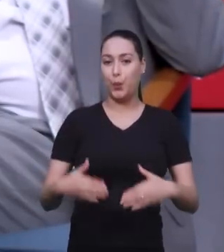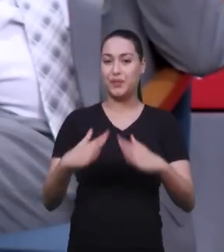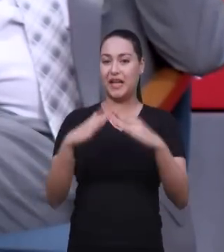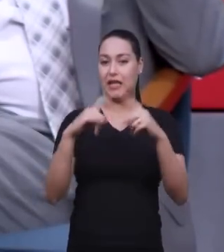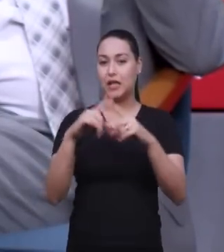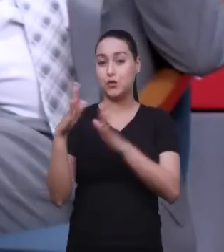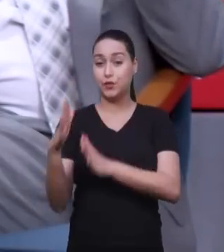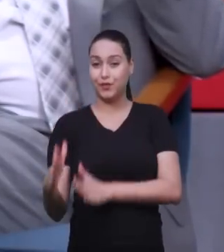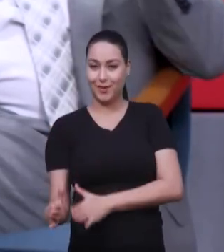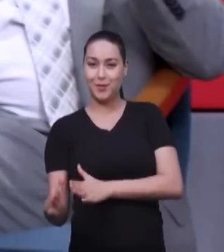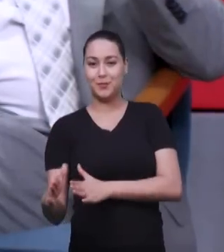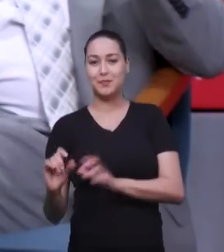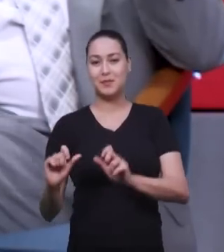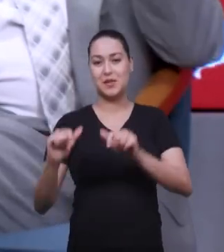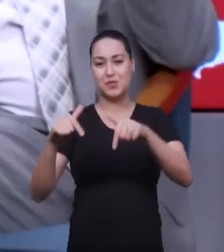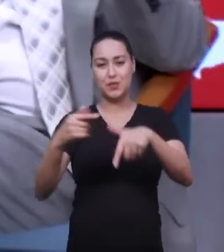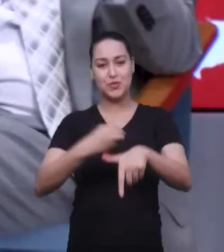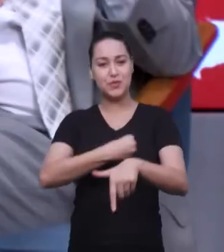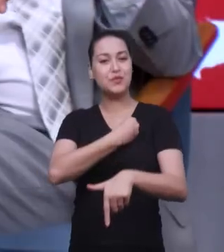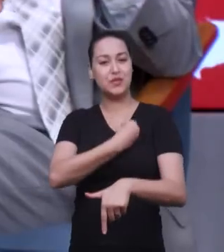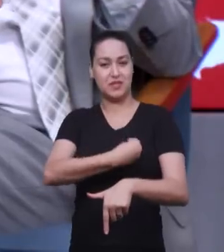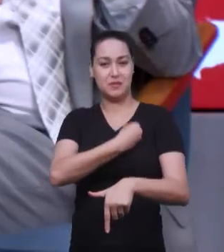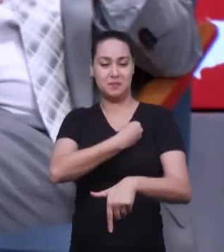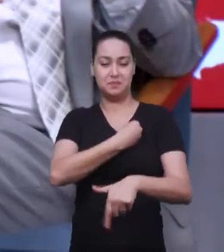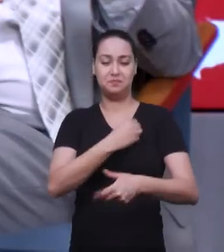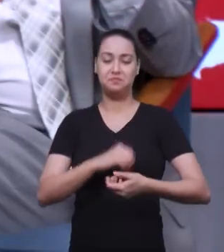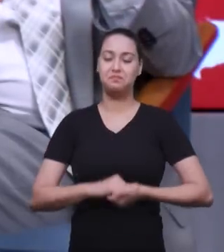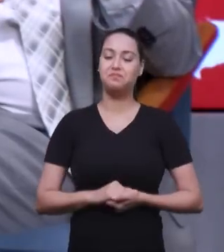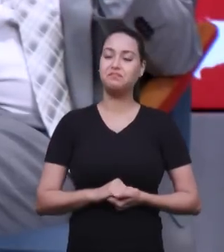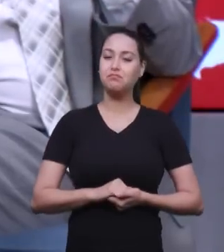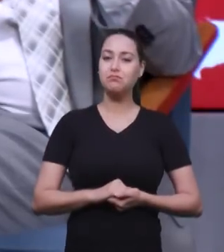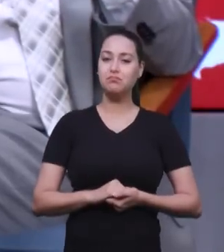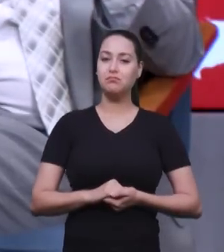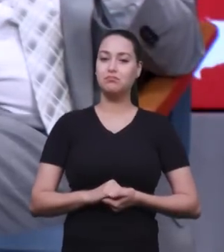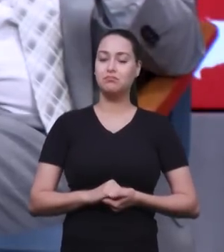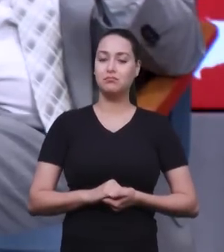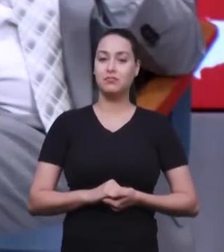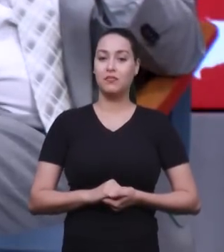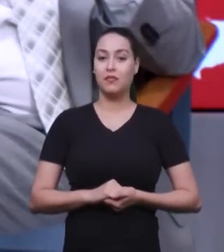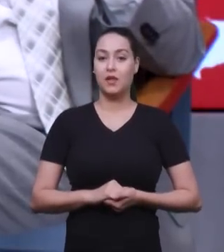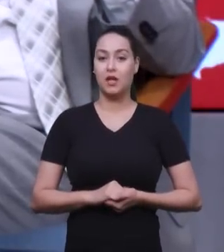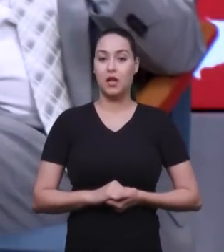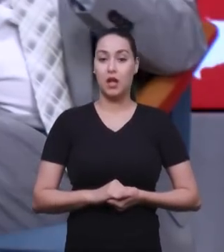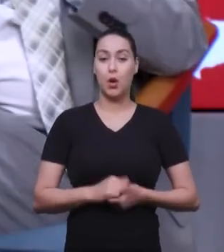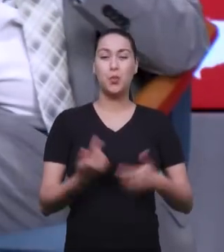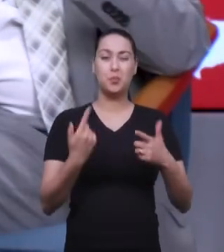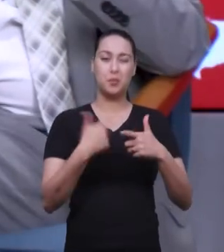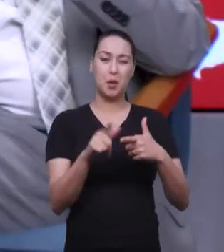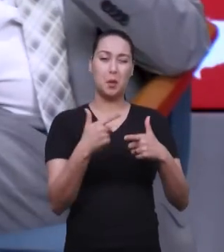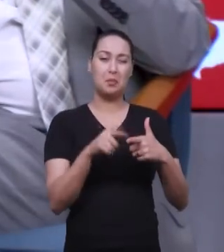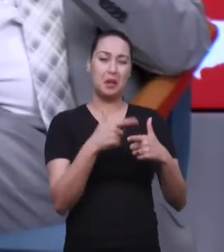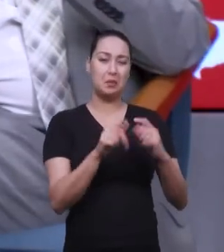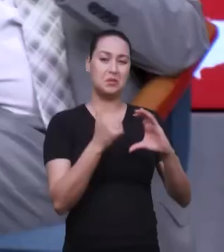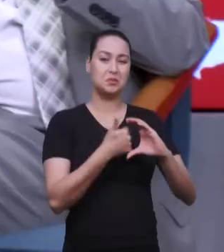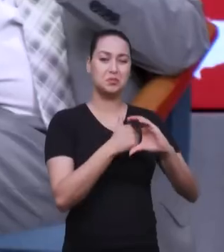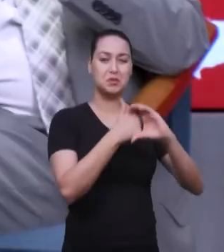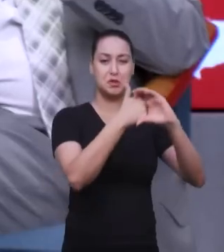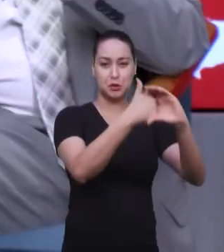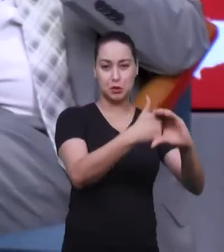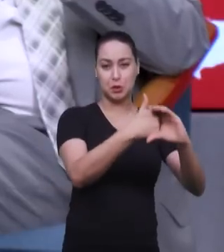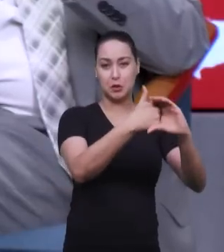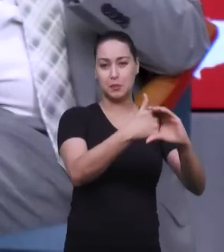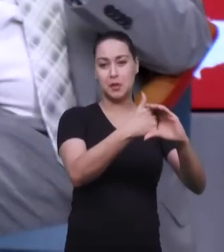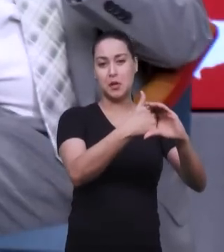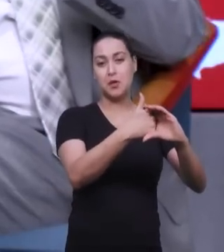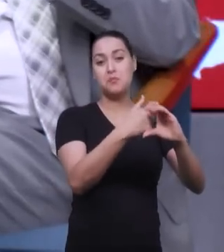a necessidade do homem, e o homem, e é por isso que é o grande problema hoje do